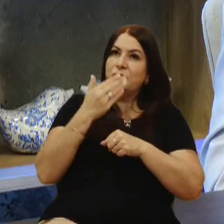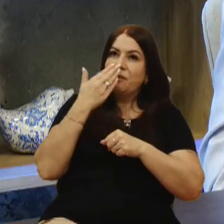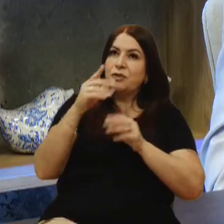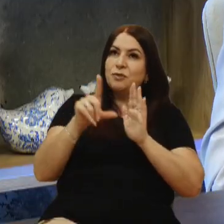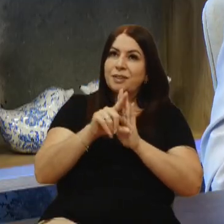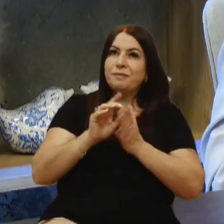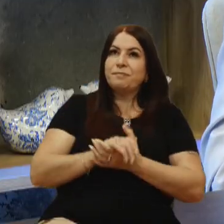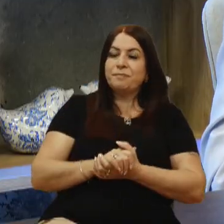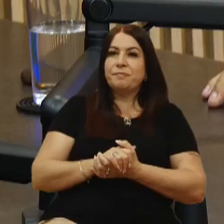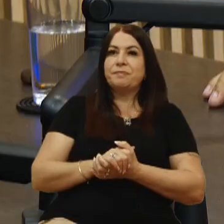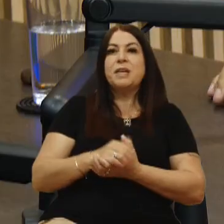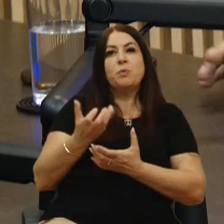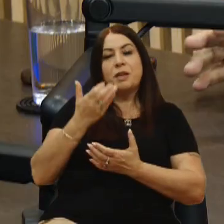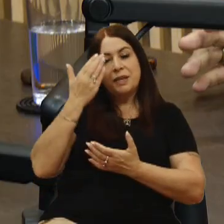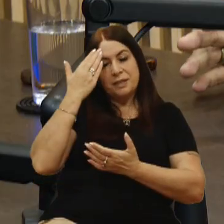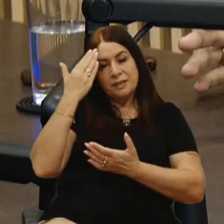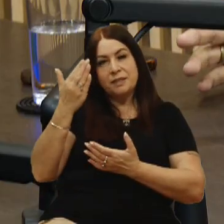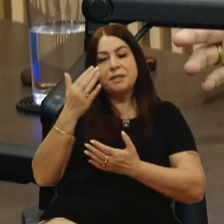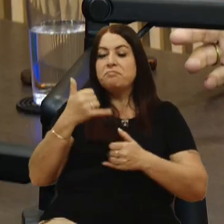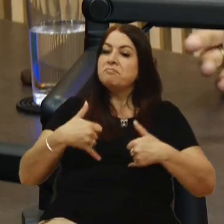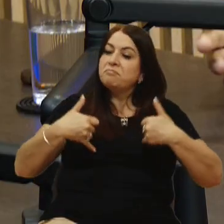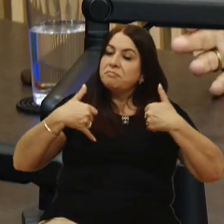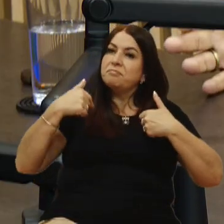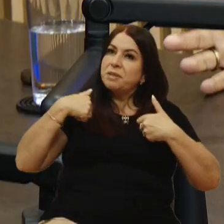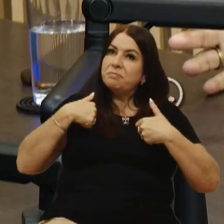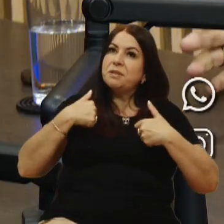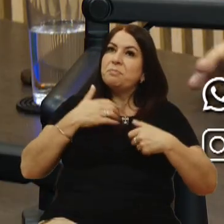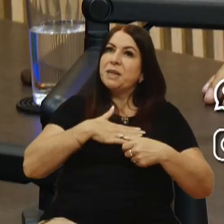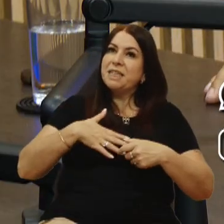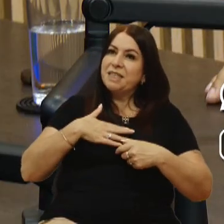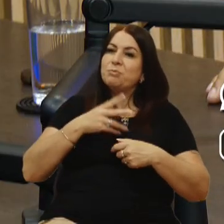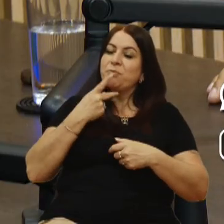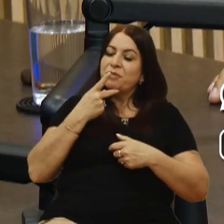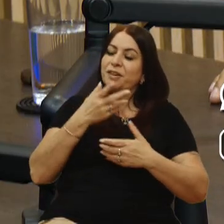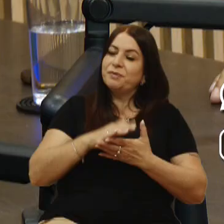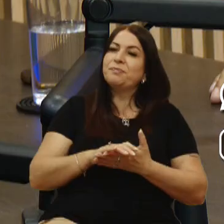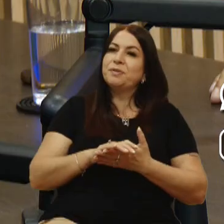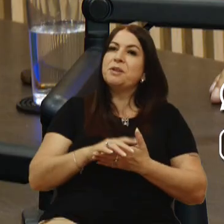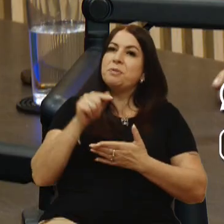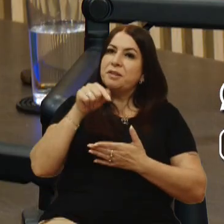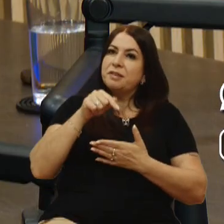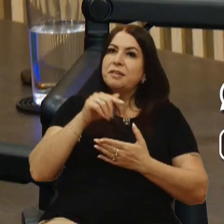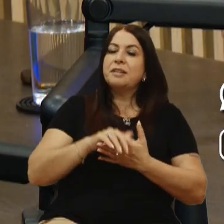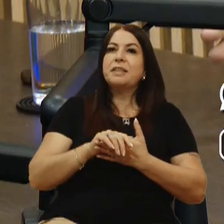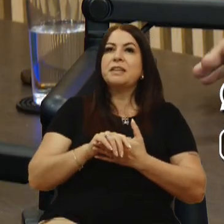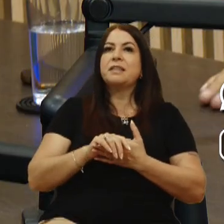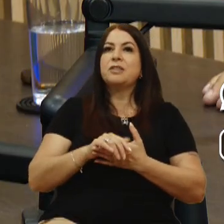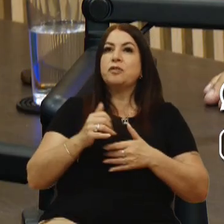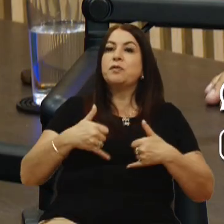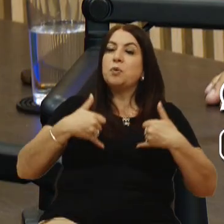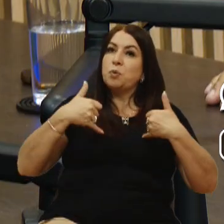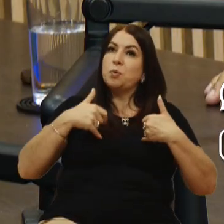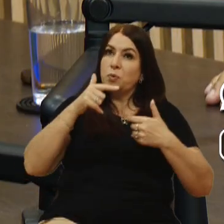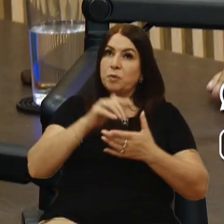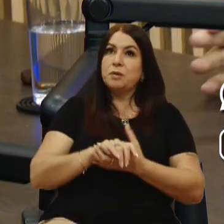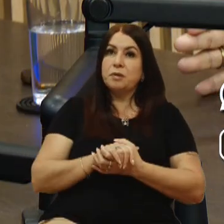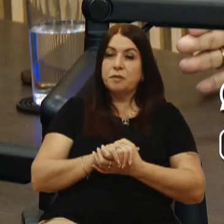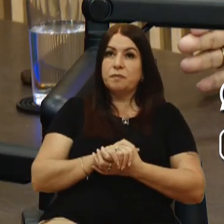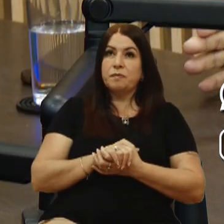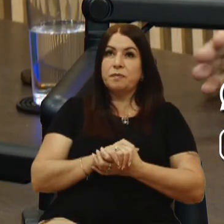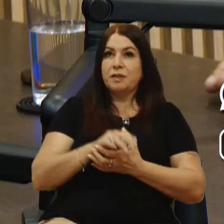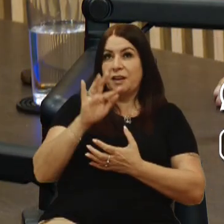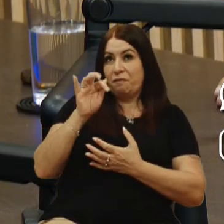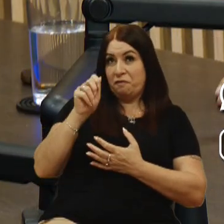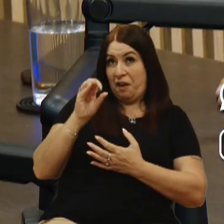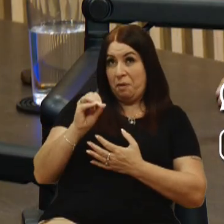Lei. Eu que agradeço, e que é uma honra para mim, é um prazer, eu sempre te falo isso, né, poder estar aqui. Eu tive a honra de que fosse o